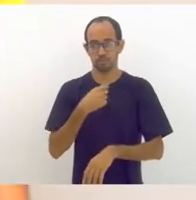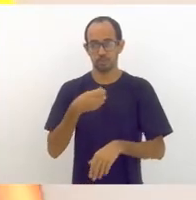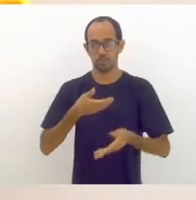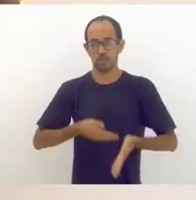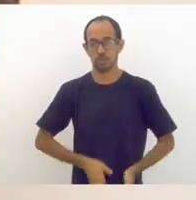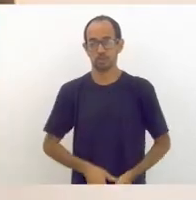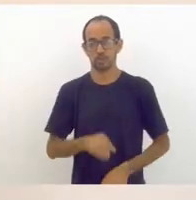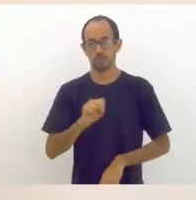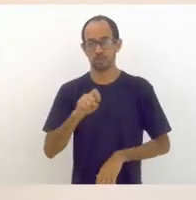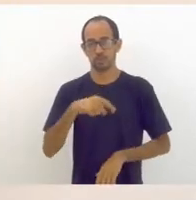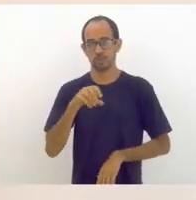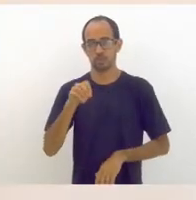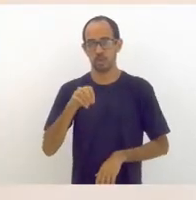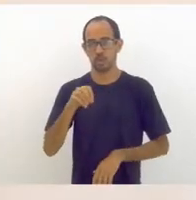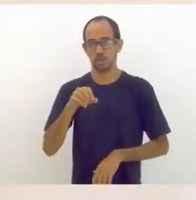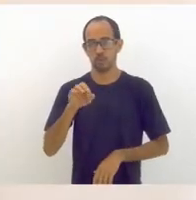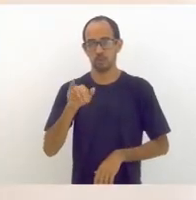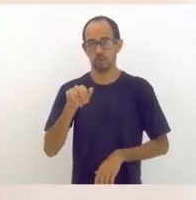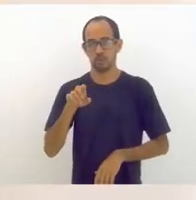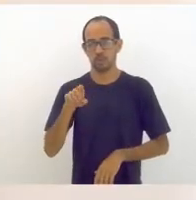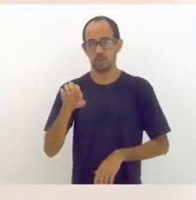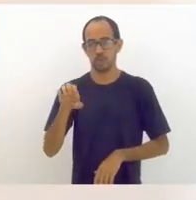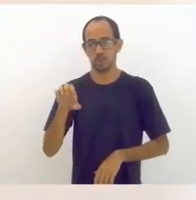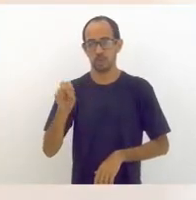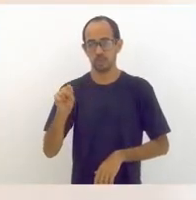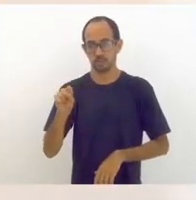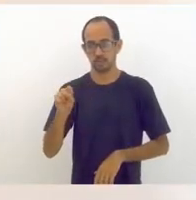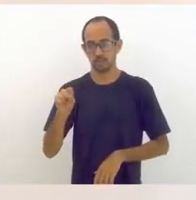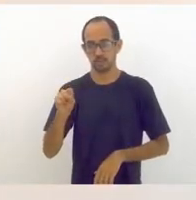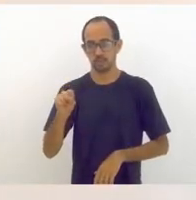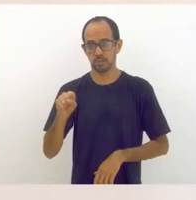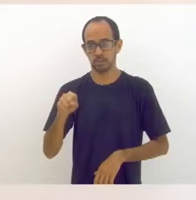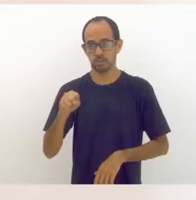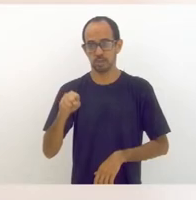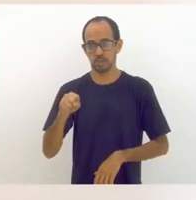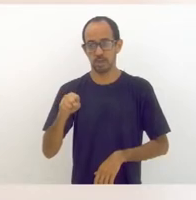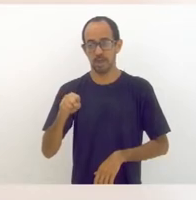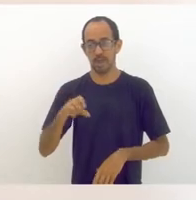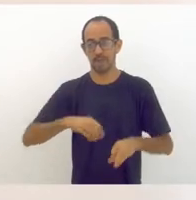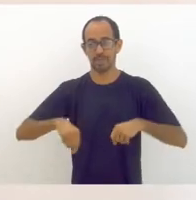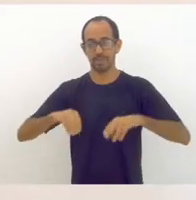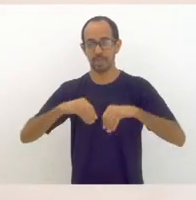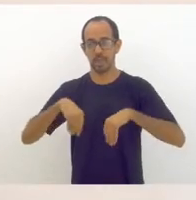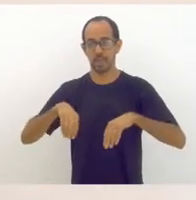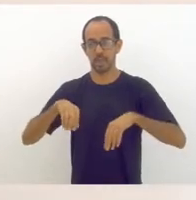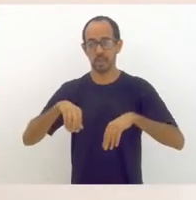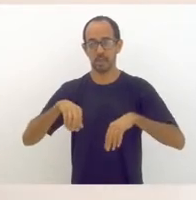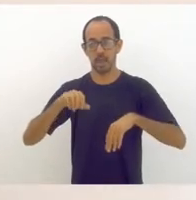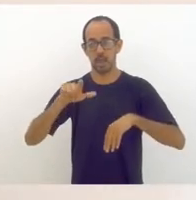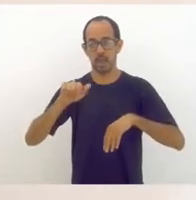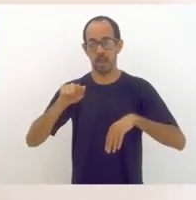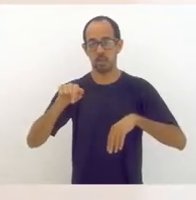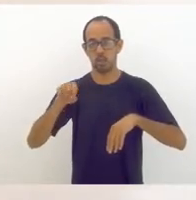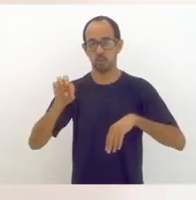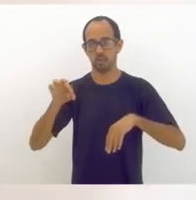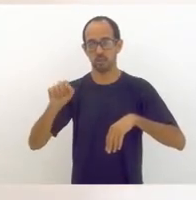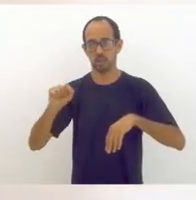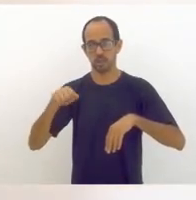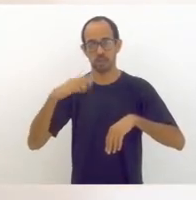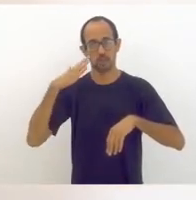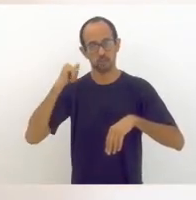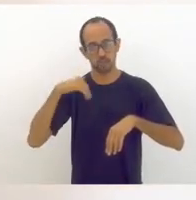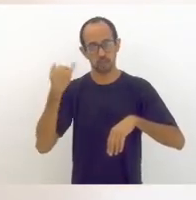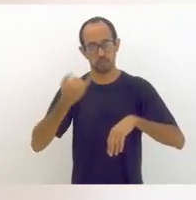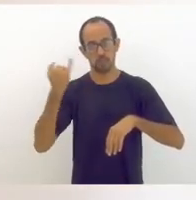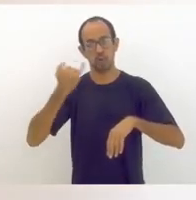São Fidélis, a terra da lagosta, meu tio foi idealizador. Então, eu sei da importância do Rio Paraíba. E, aproveitando a